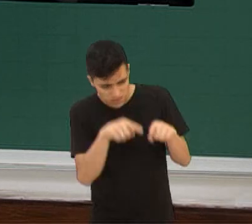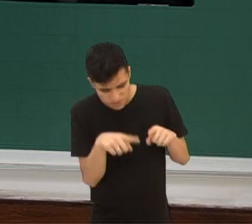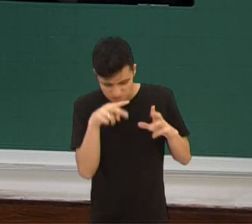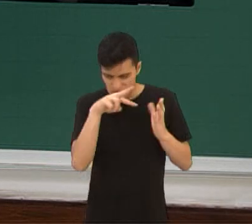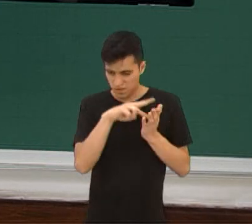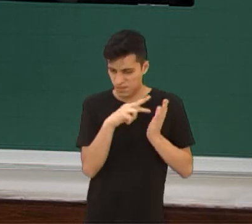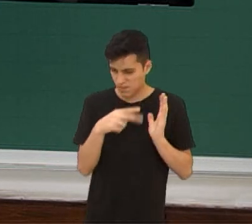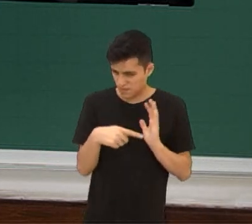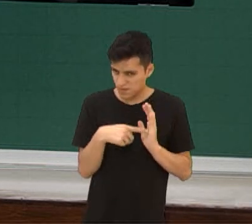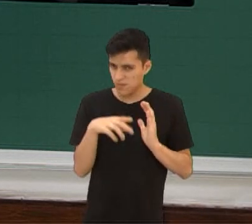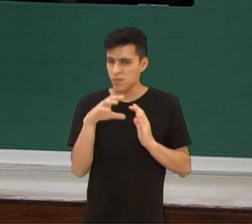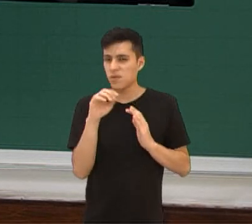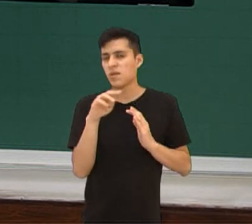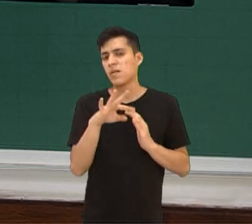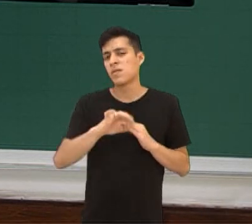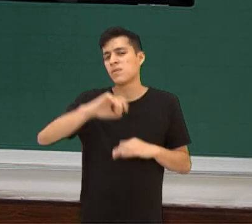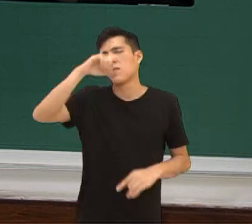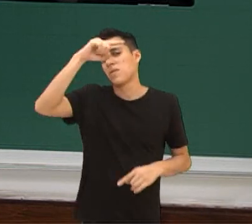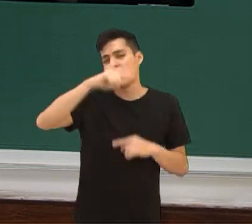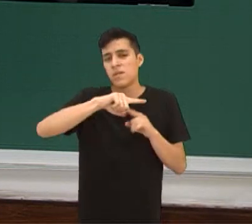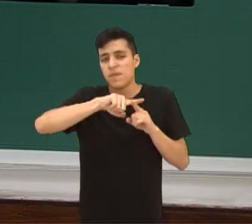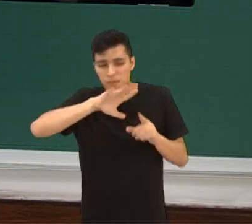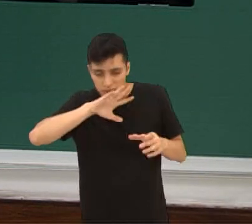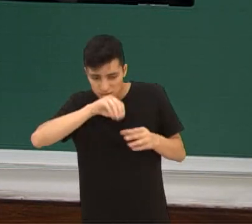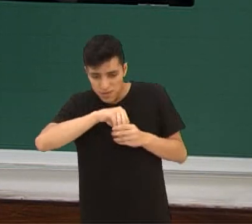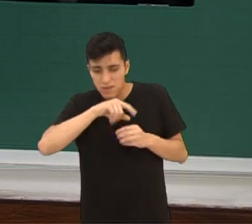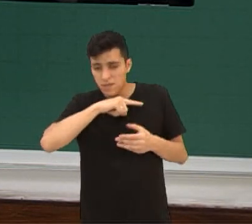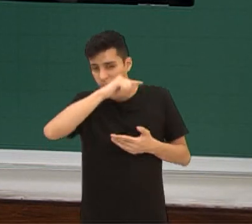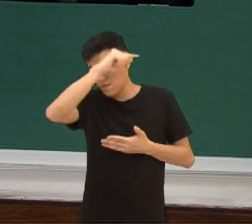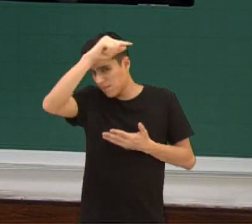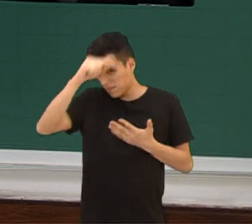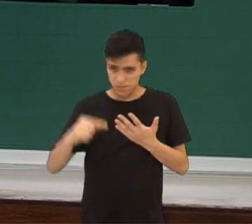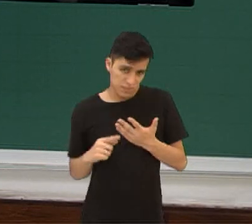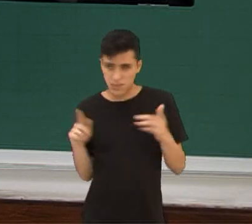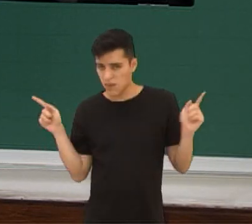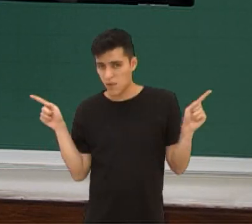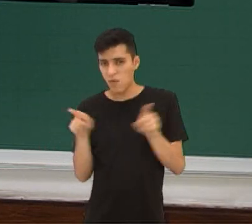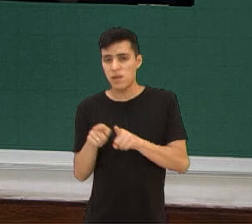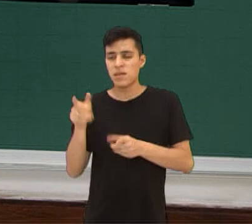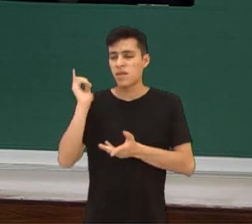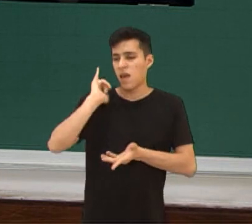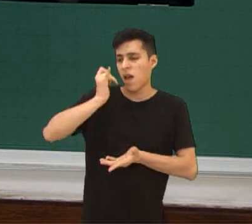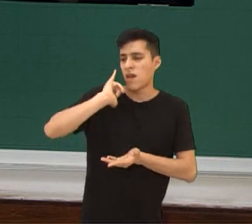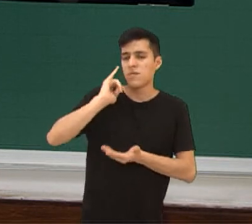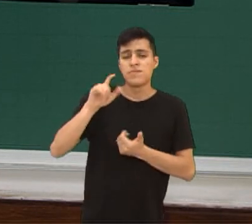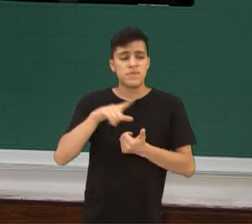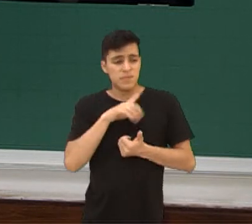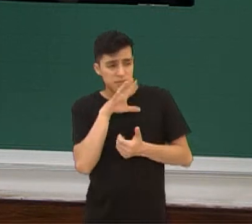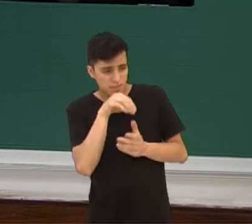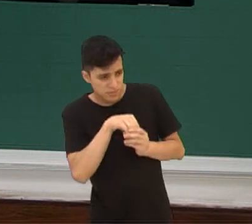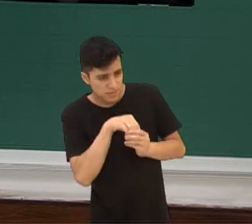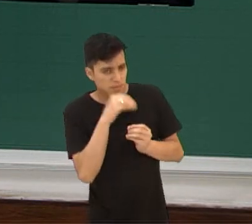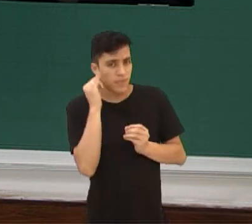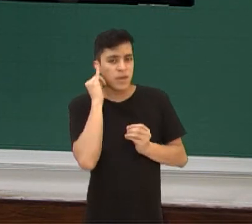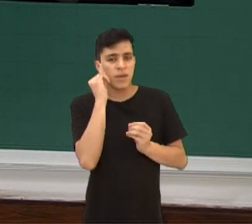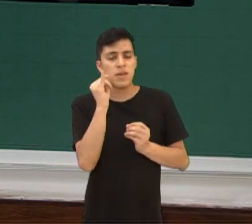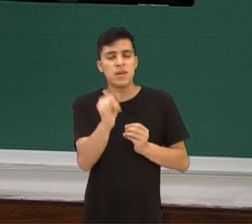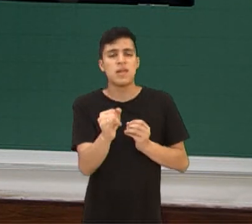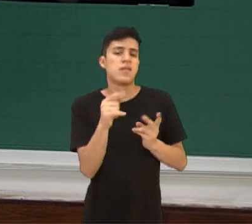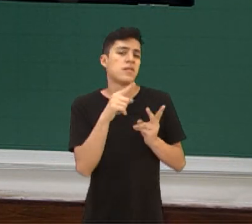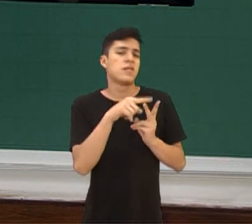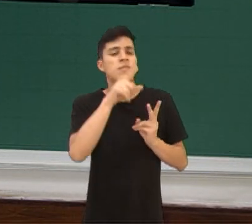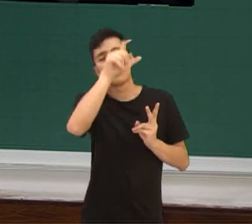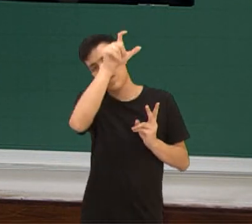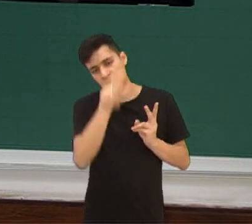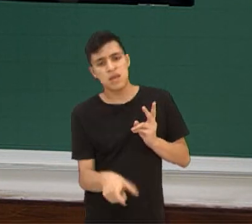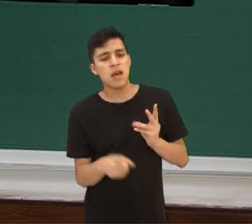conto curto, mas que possui também todos os elementos de uma narrativa, né? Personagem, um enredo, um